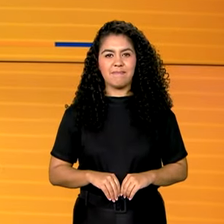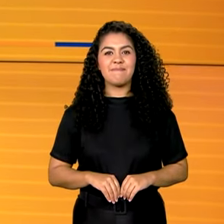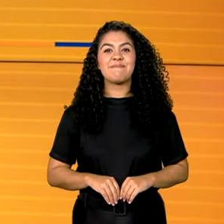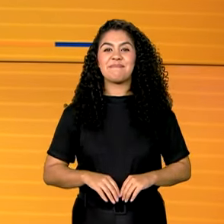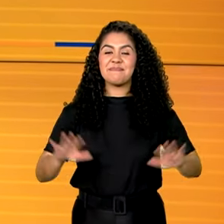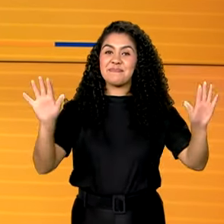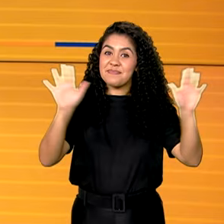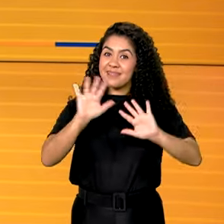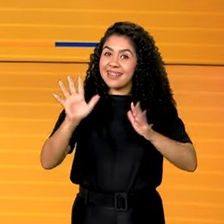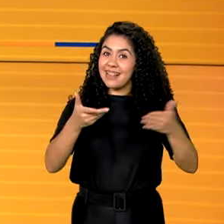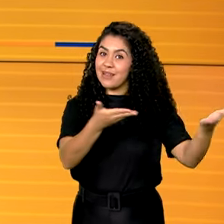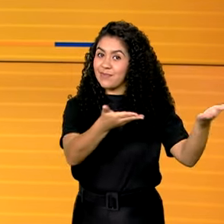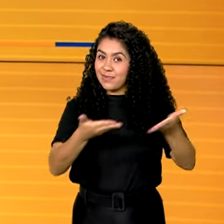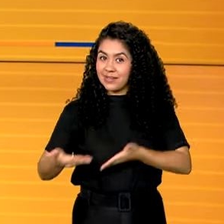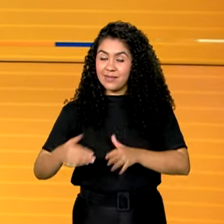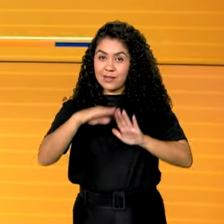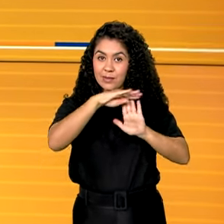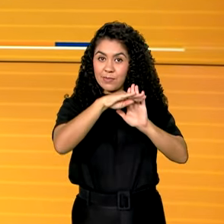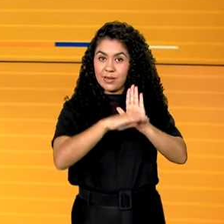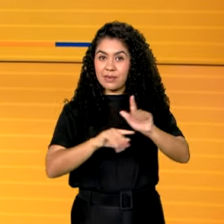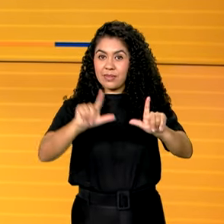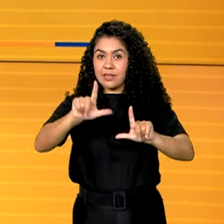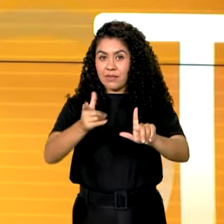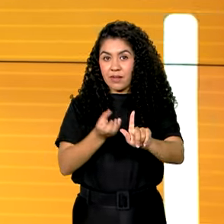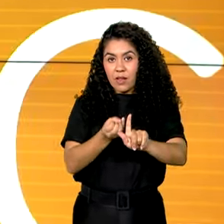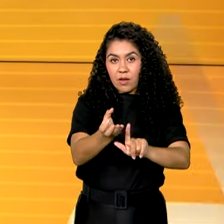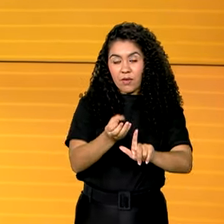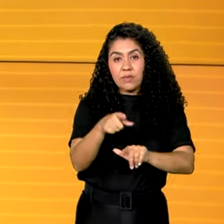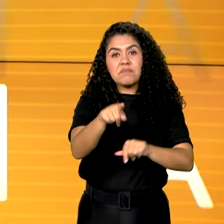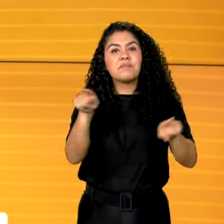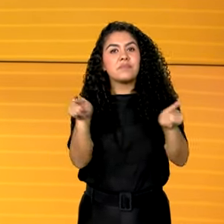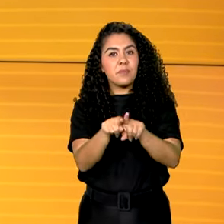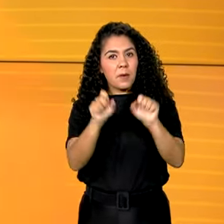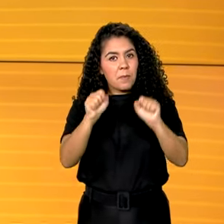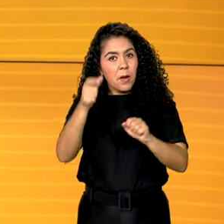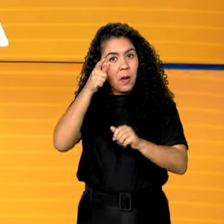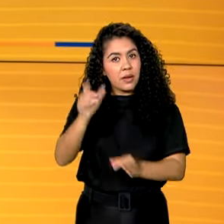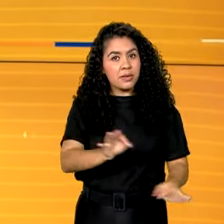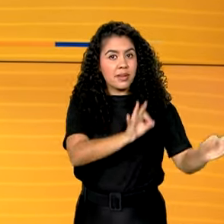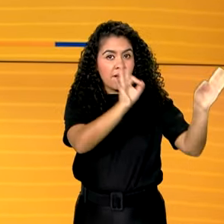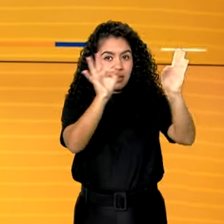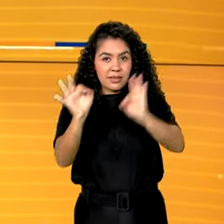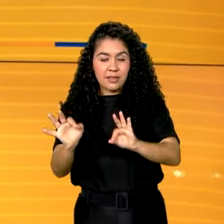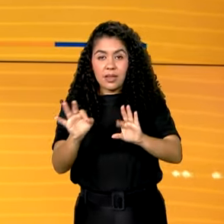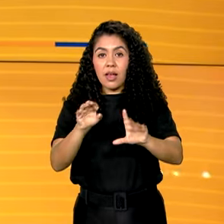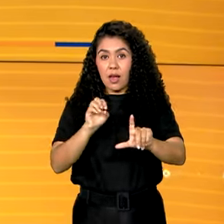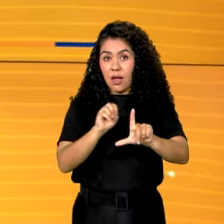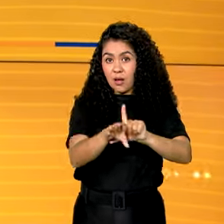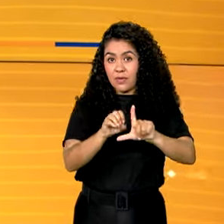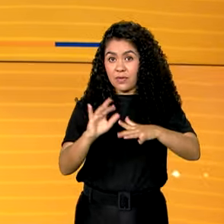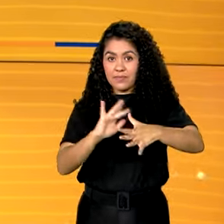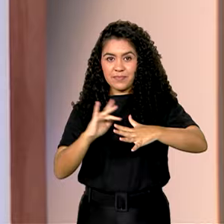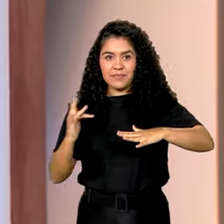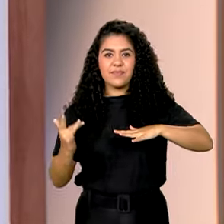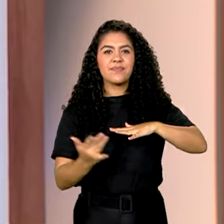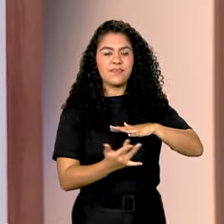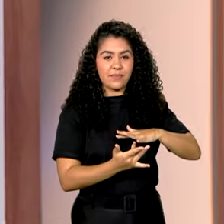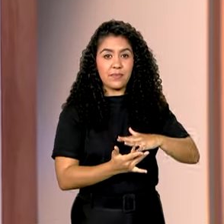Olá, seja muito bem-vindo ao canal GOV. Lembrando que você pode nos acompanhar também ao vivo pelas nossas redes sociais.